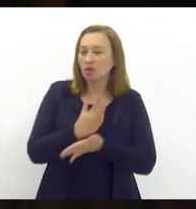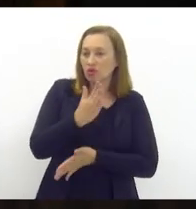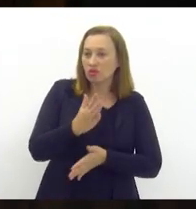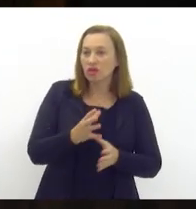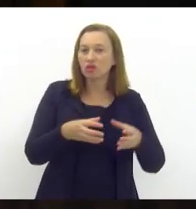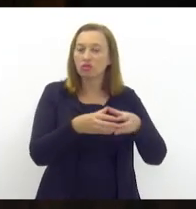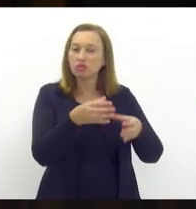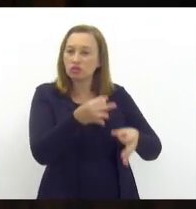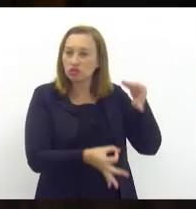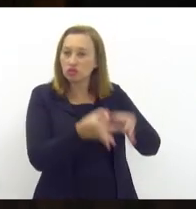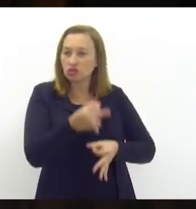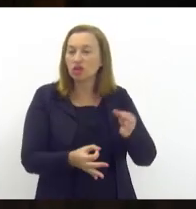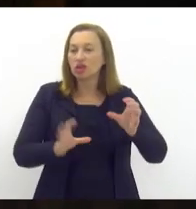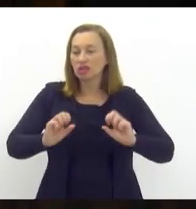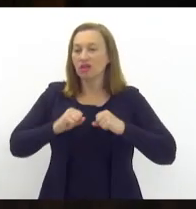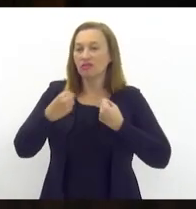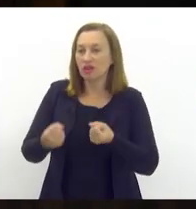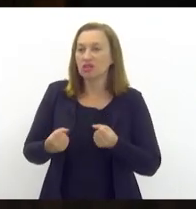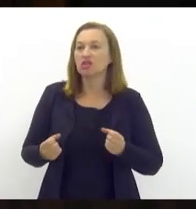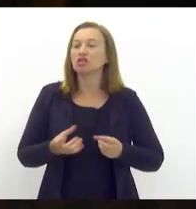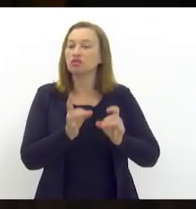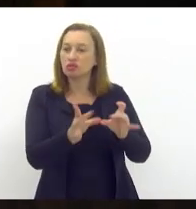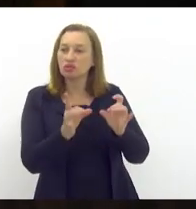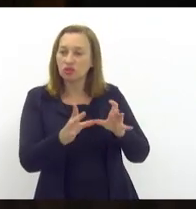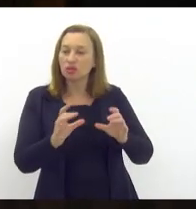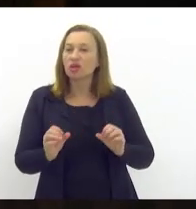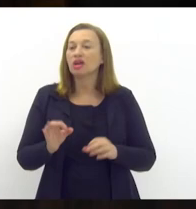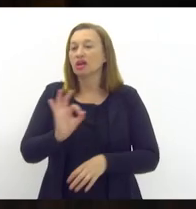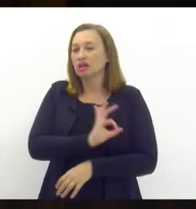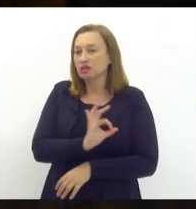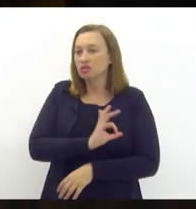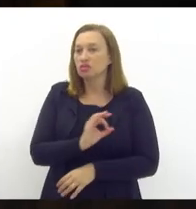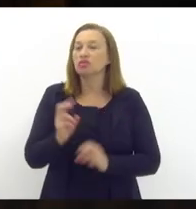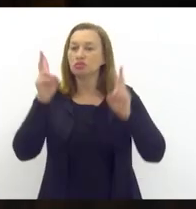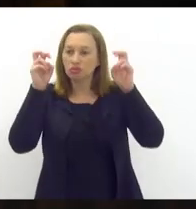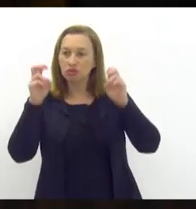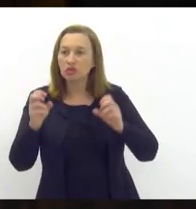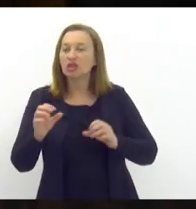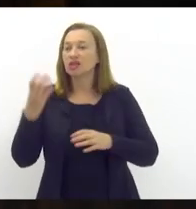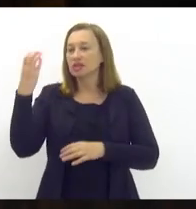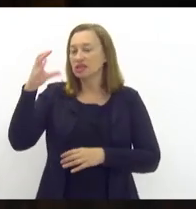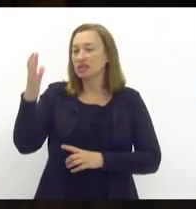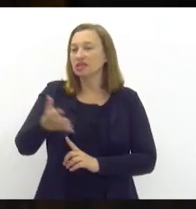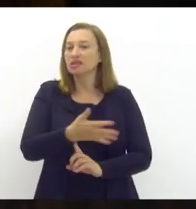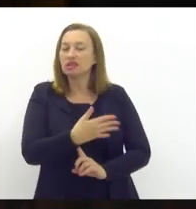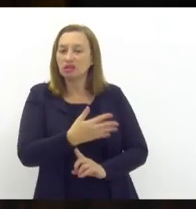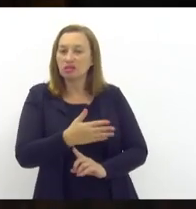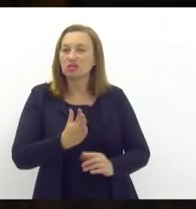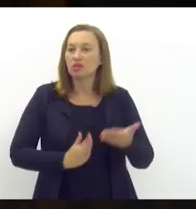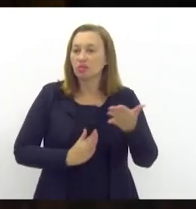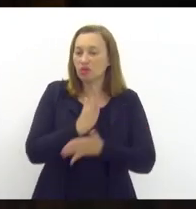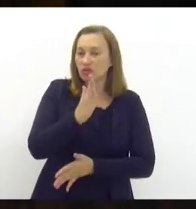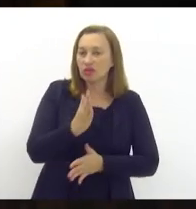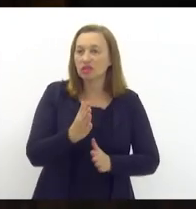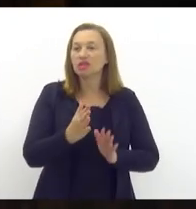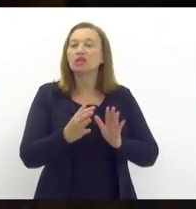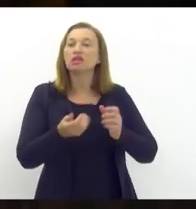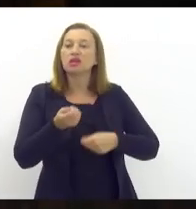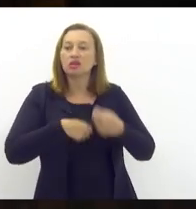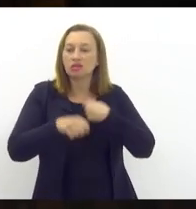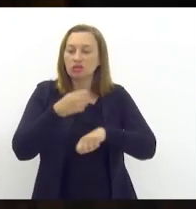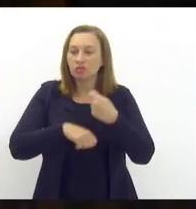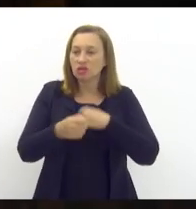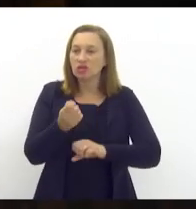do Consumidor favorável, de Segurança Pública e Assuntos de Polícia favorável e de Ciência e Tecnologia favorável, de Economia, Indústria e